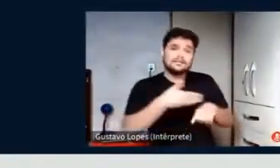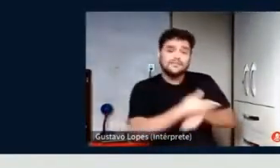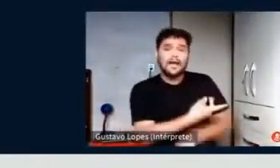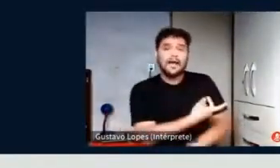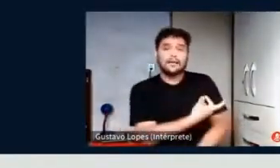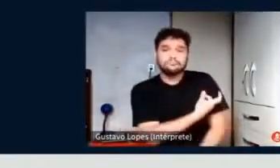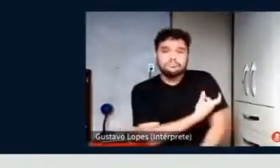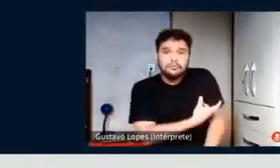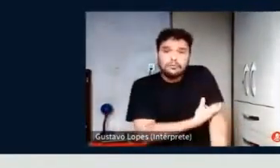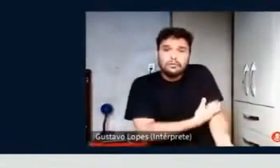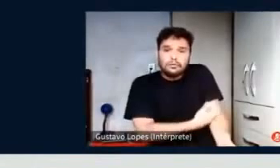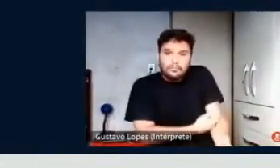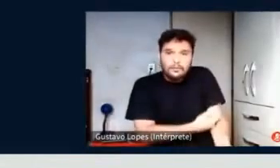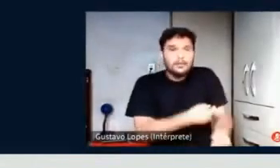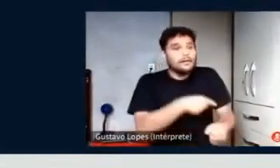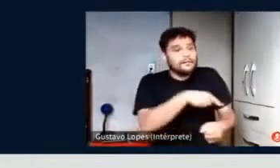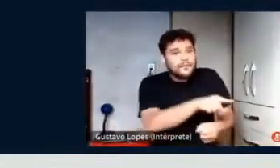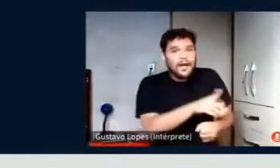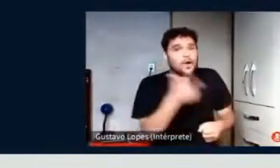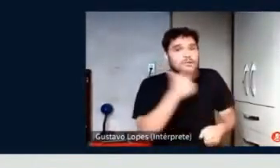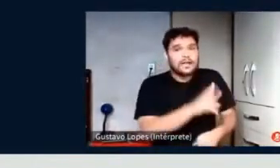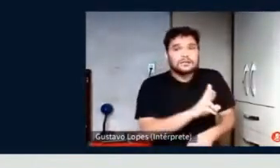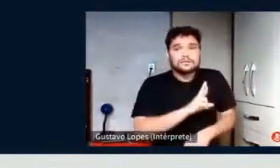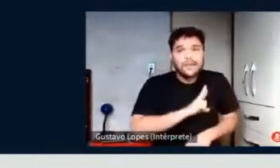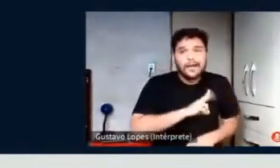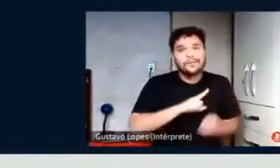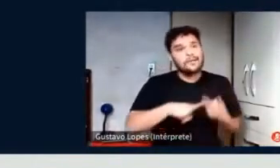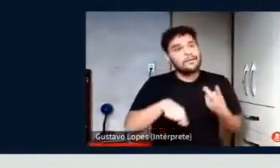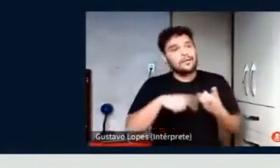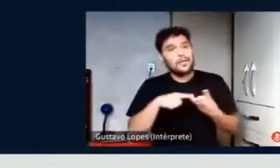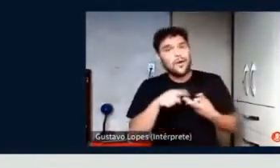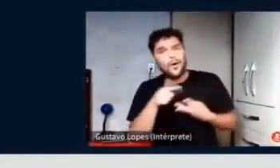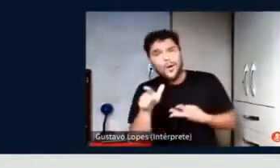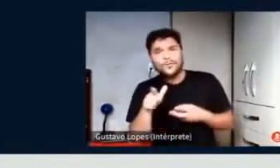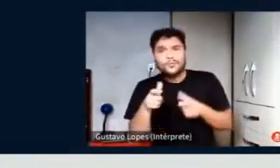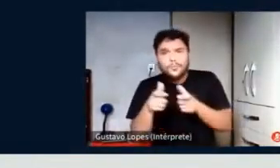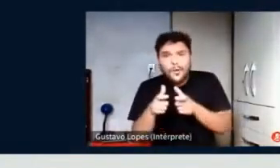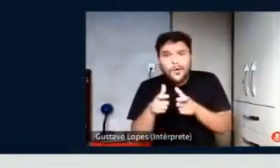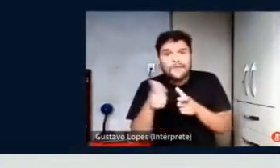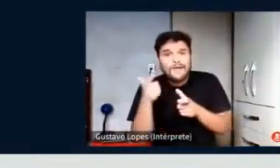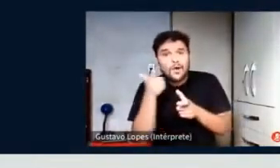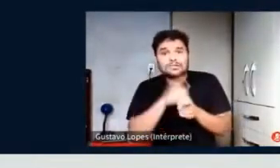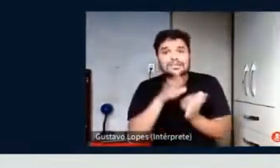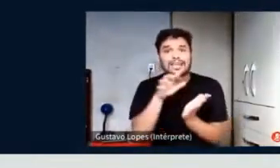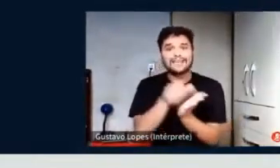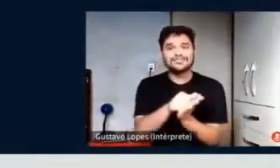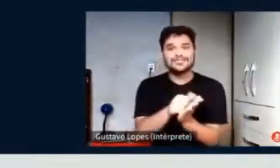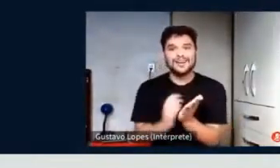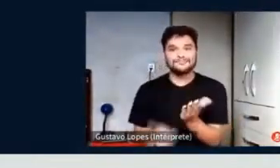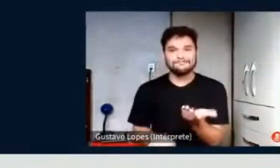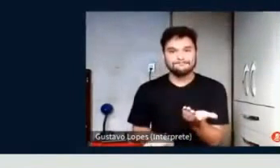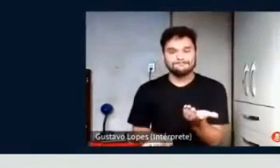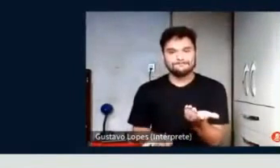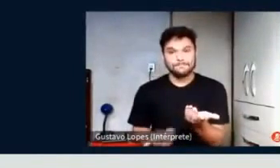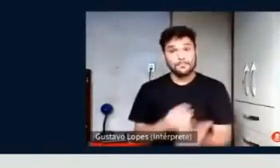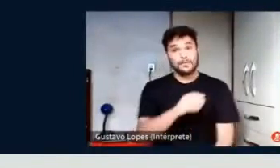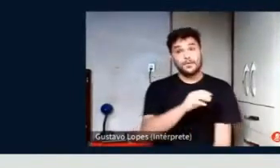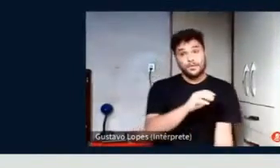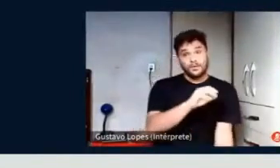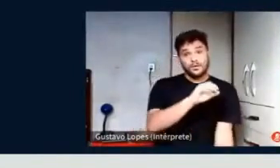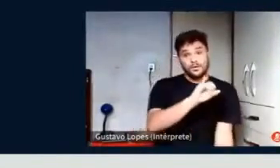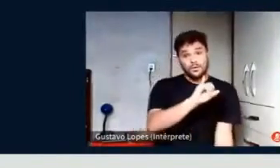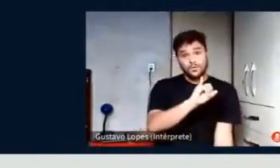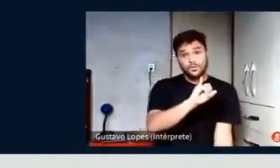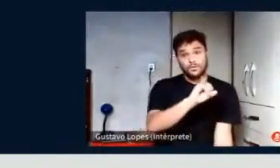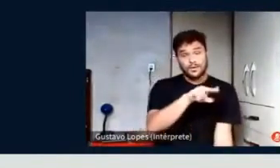receber o resultado, e apenas uma fração será notificada. O MIT, o Instituto de Tecnologia dos Estados